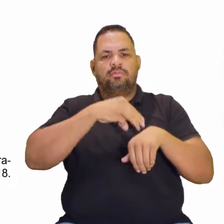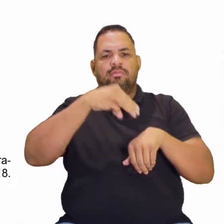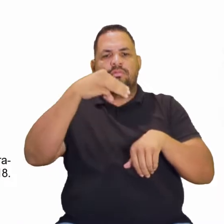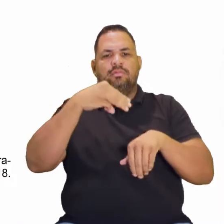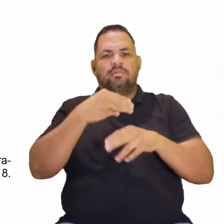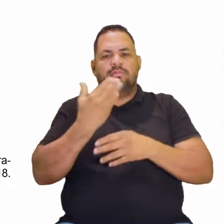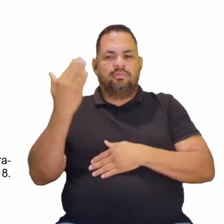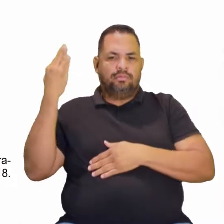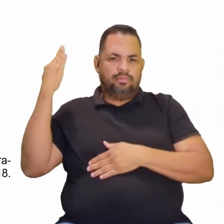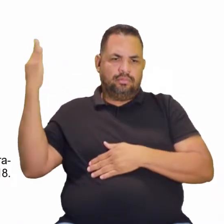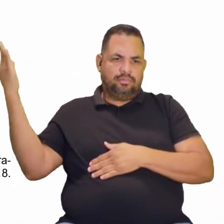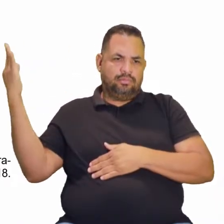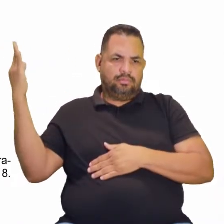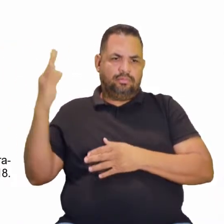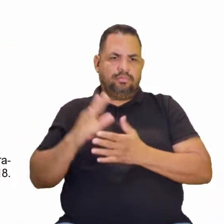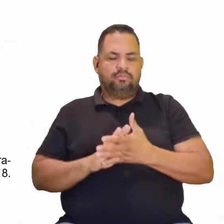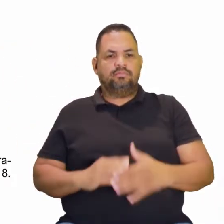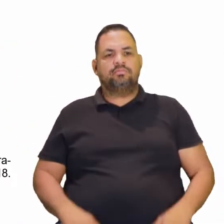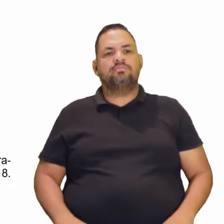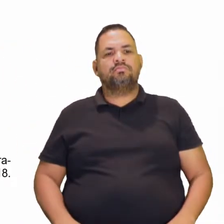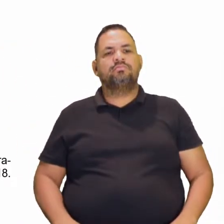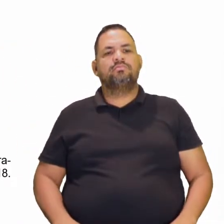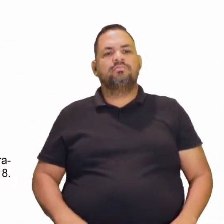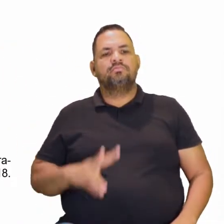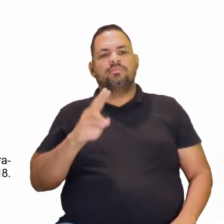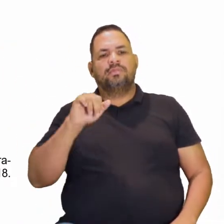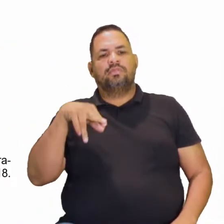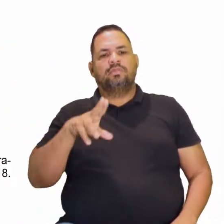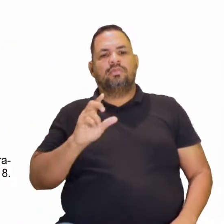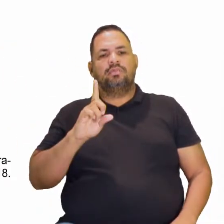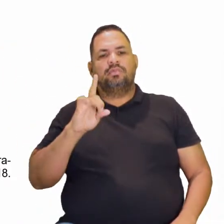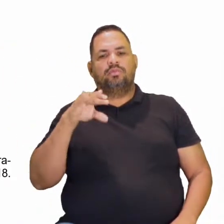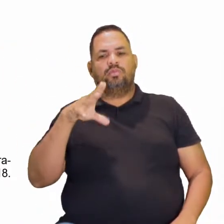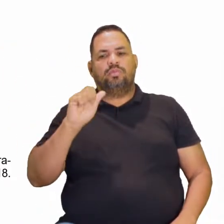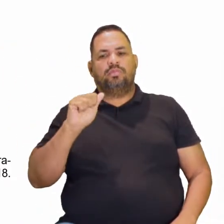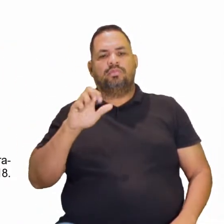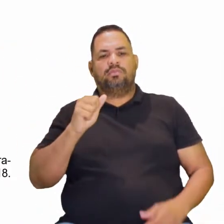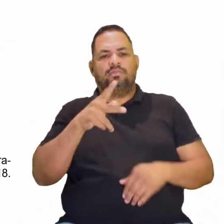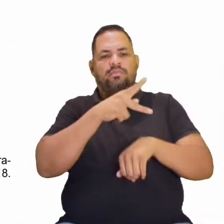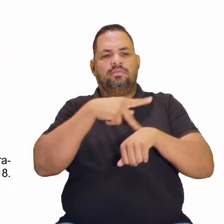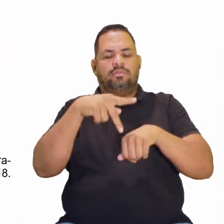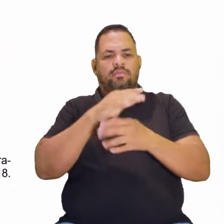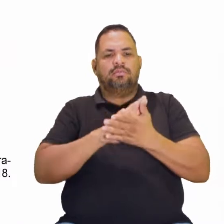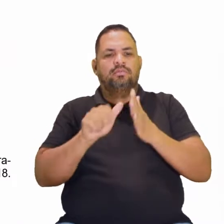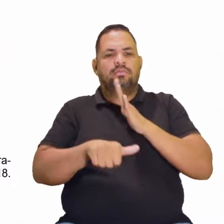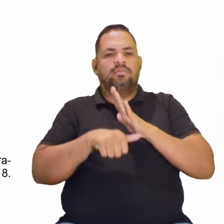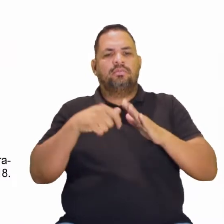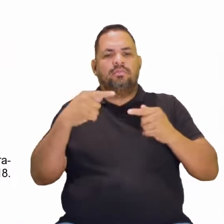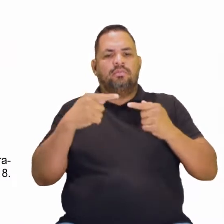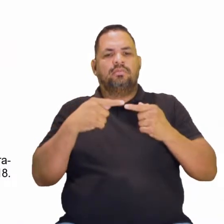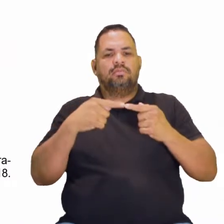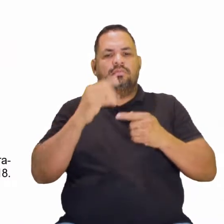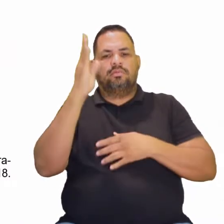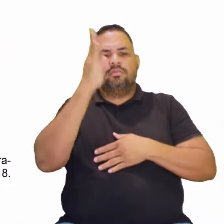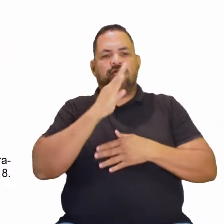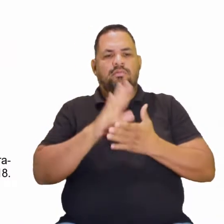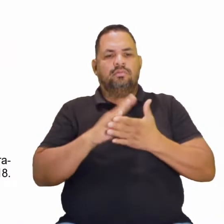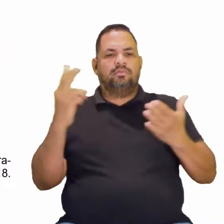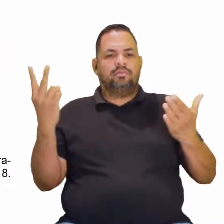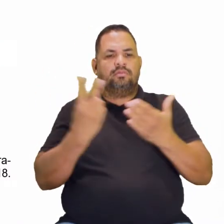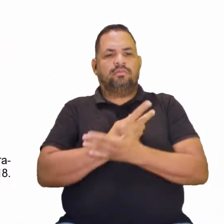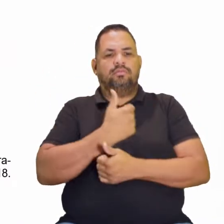mestre Antokolsky, em Vilna, na Lituânia. O seu primeiro contato com o Brasil ocorre